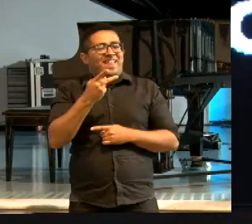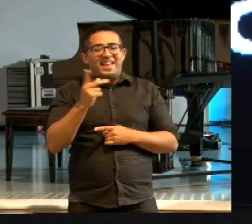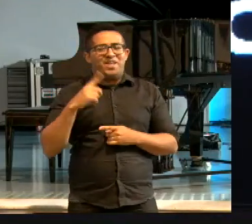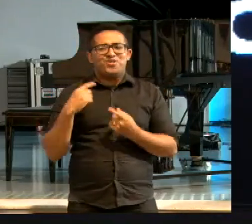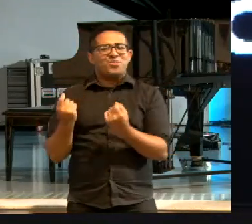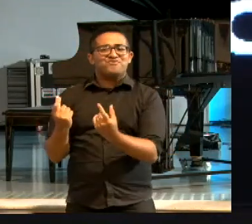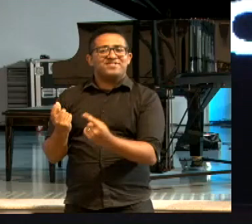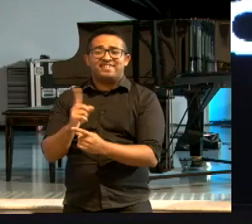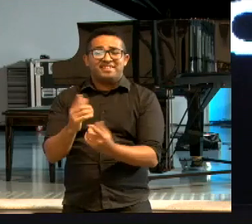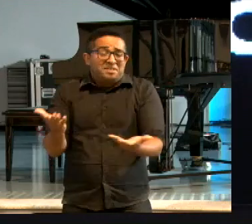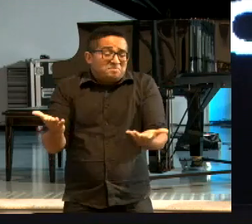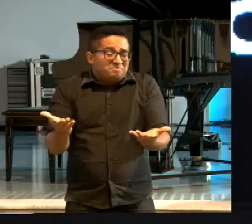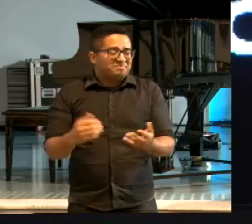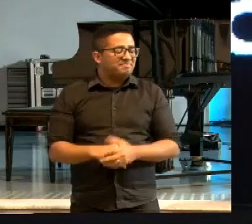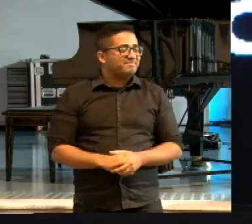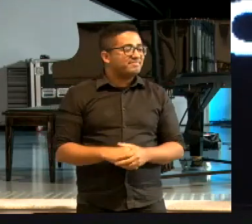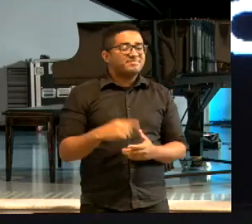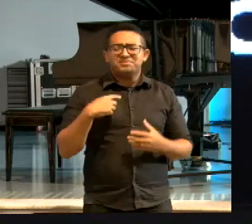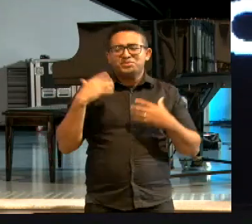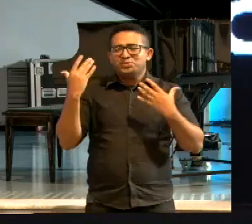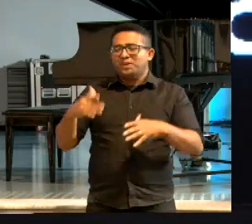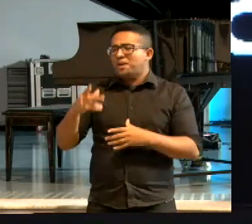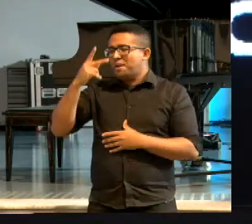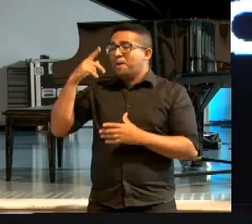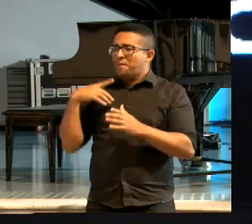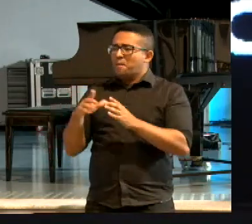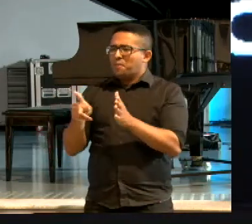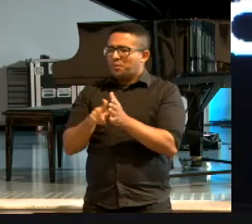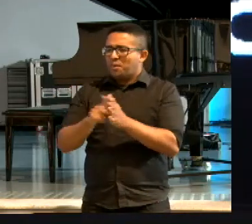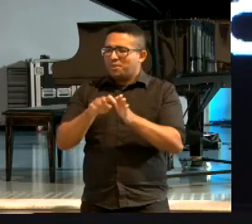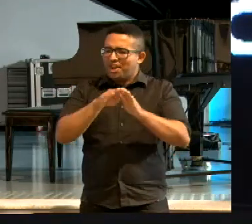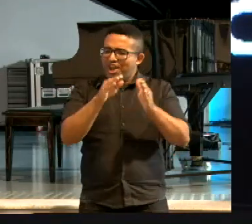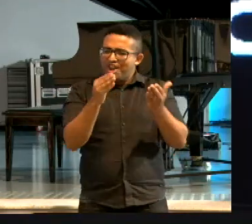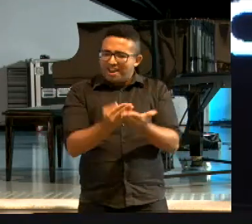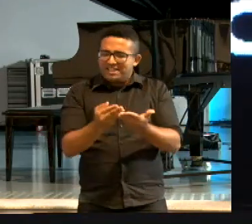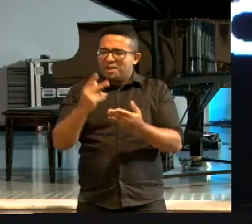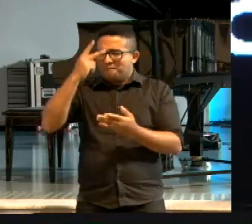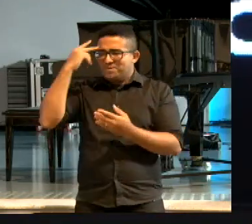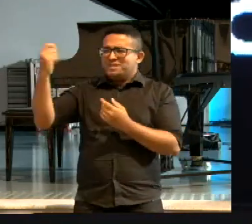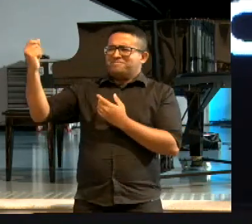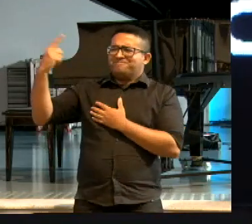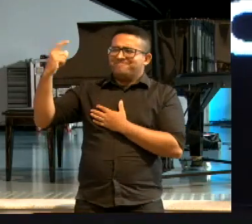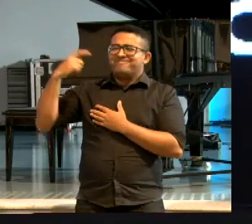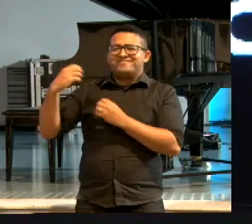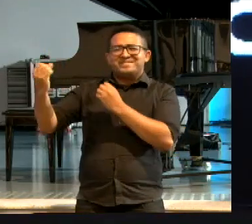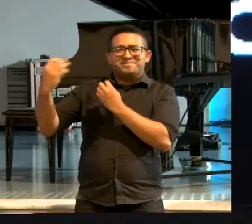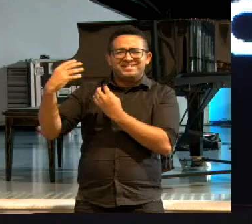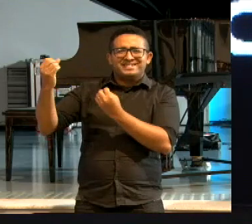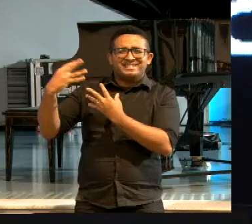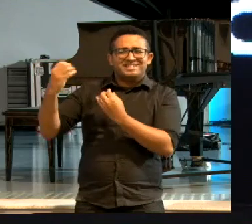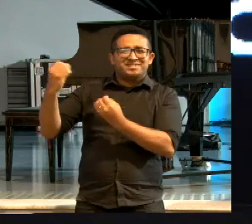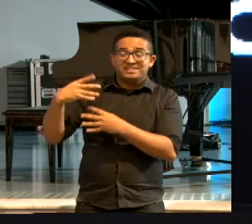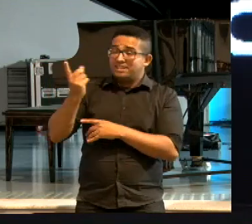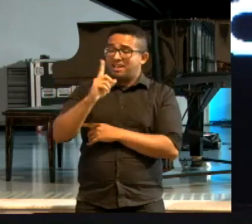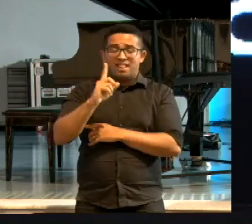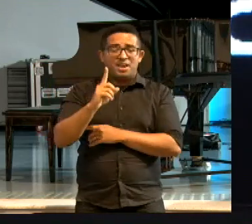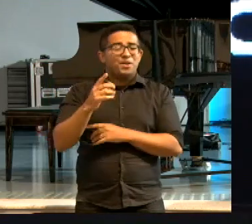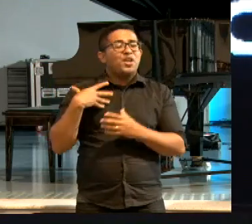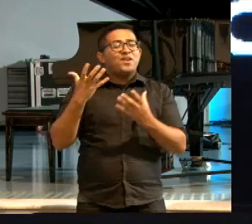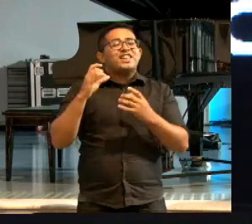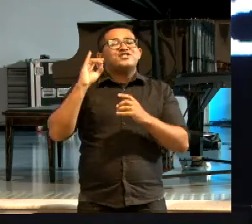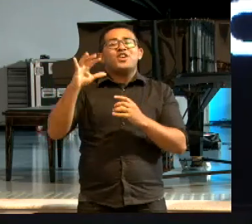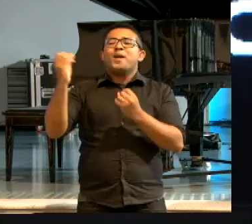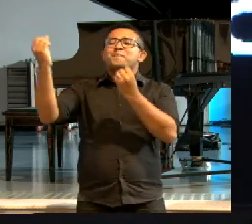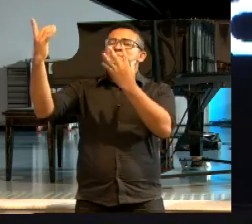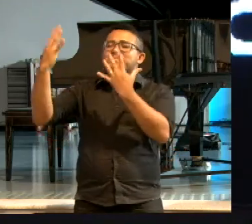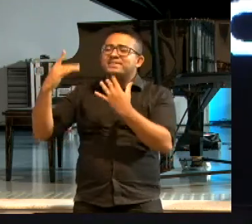vende. Nós não queremos uma caixinha de exortação. A gente quer aquela parte da Bíblia que a gente acredita que o